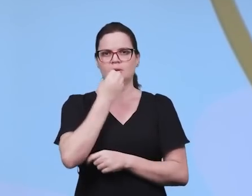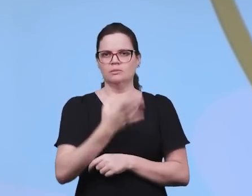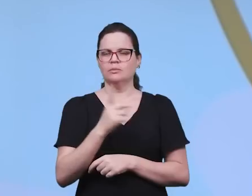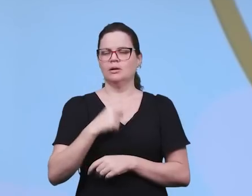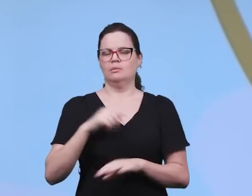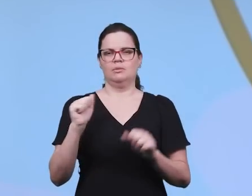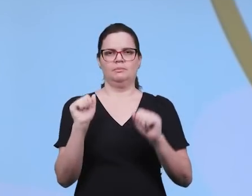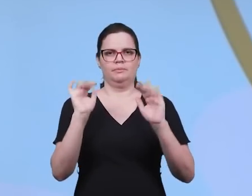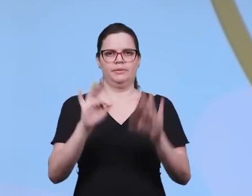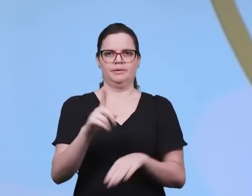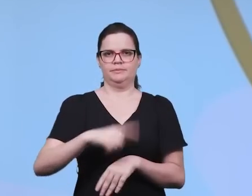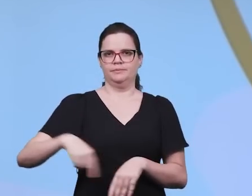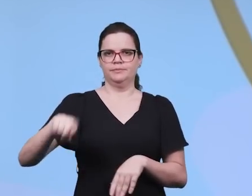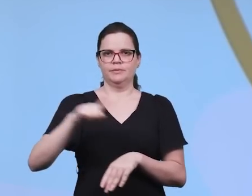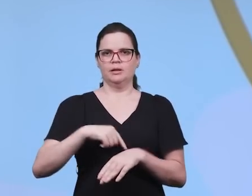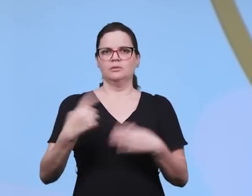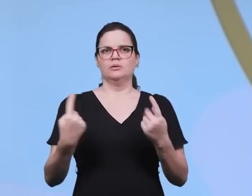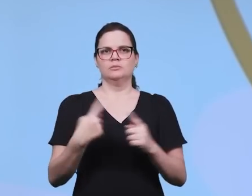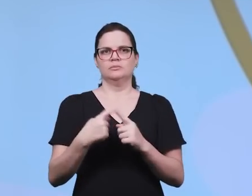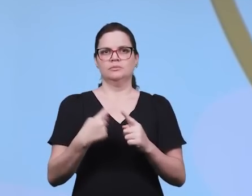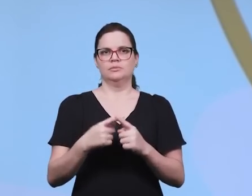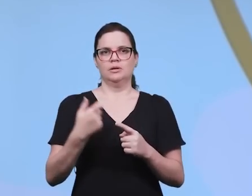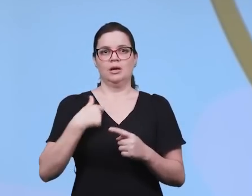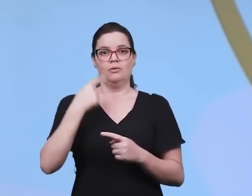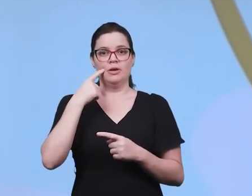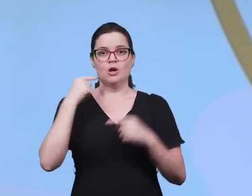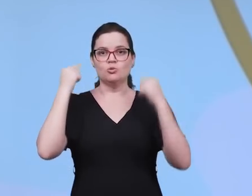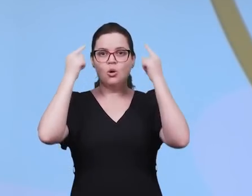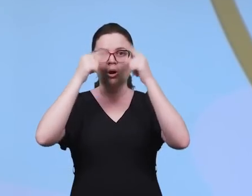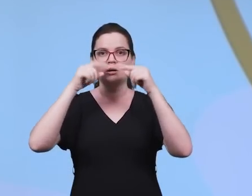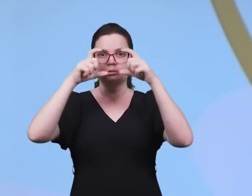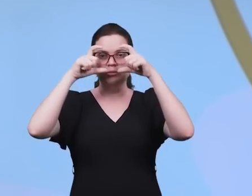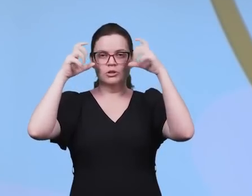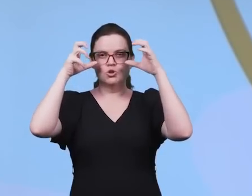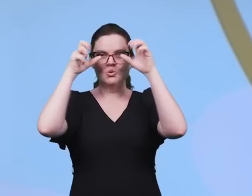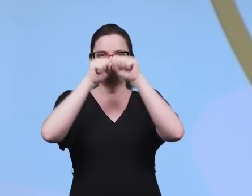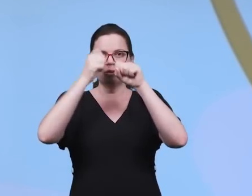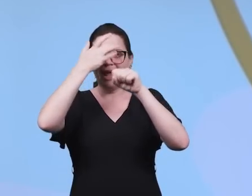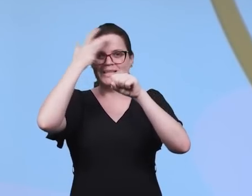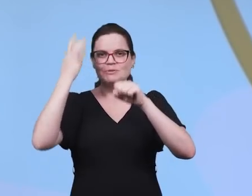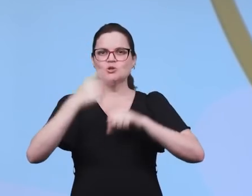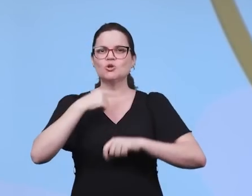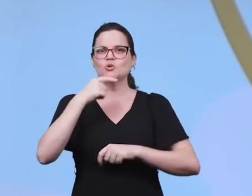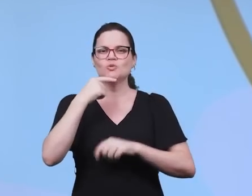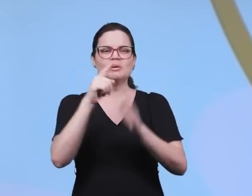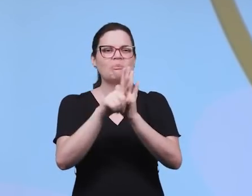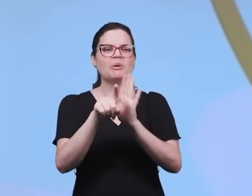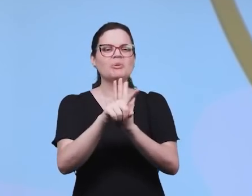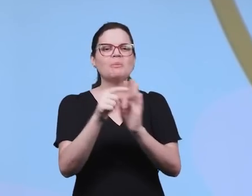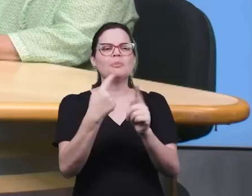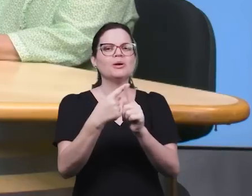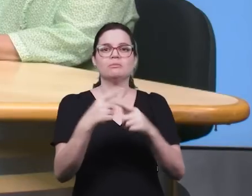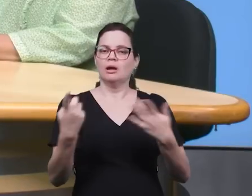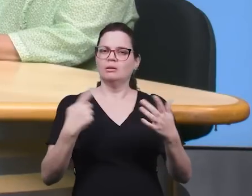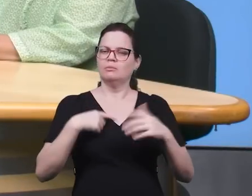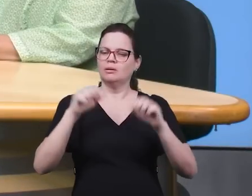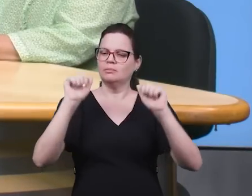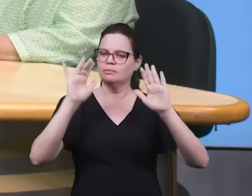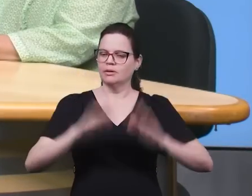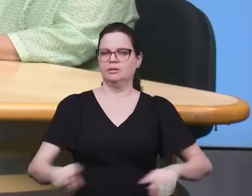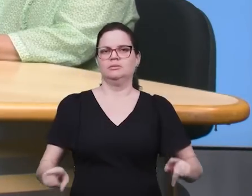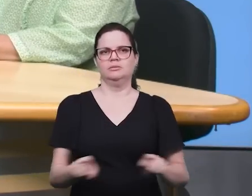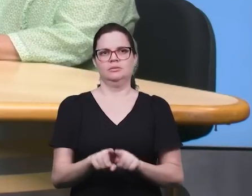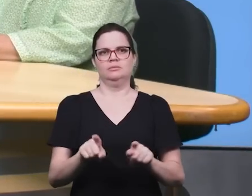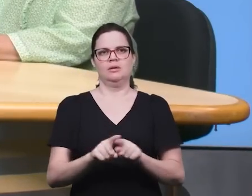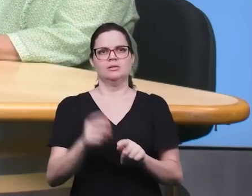bem feito, isso tem sido uma bênção. A diminuição de luz, eu, por exemplo, só vivo de óculos escuros, já ninguém mais questiona. Isso também é uma bênção.